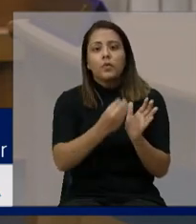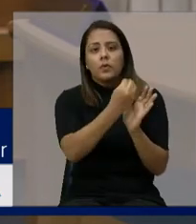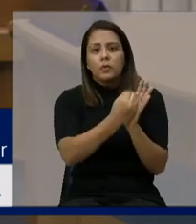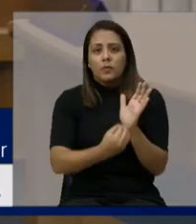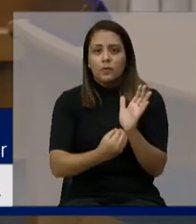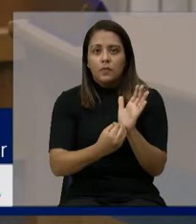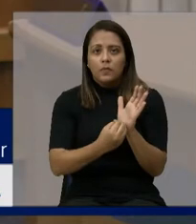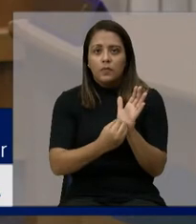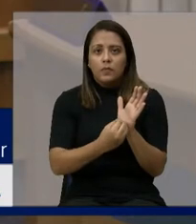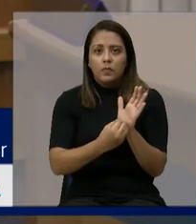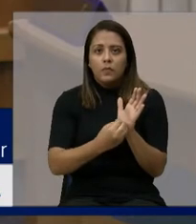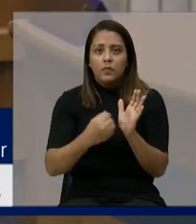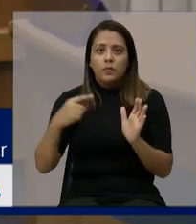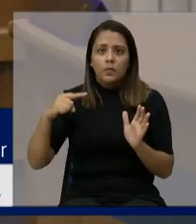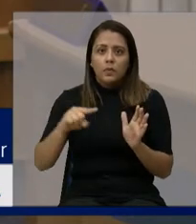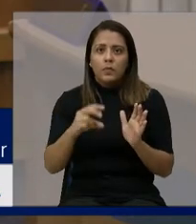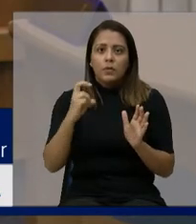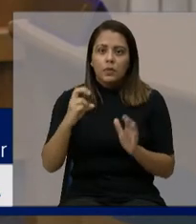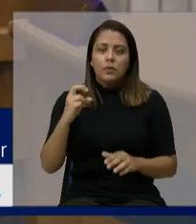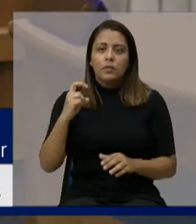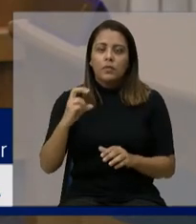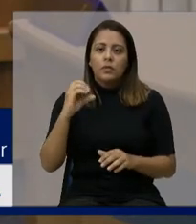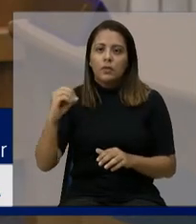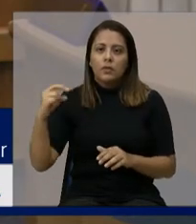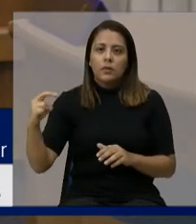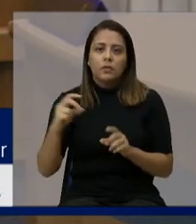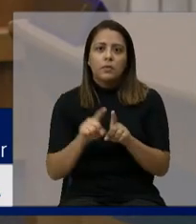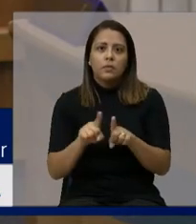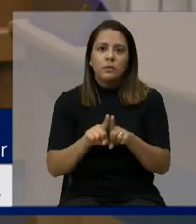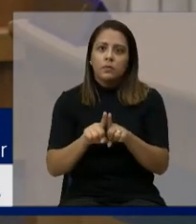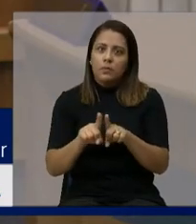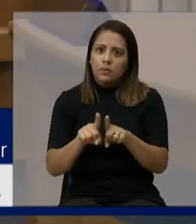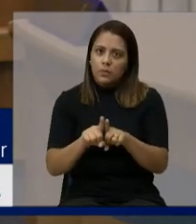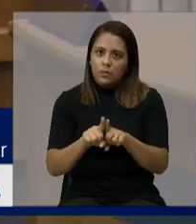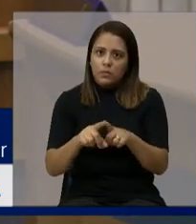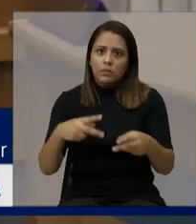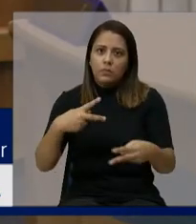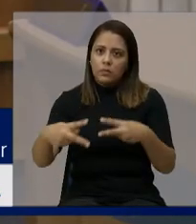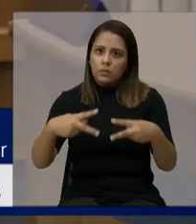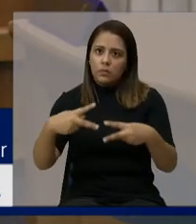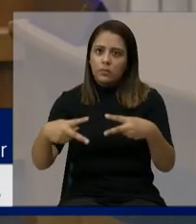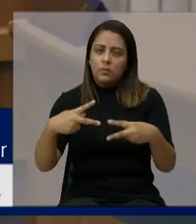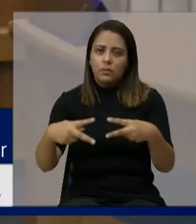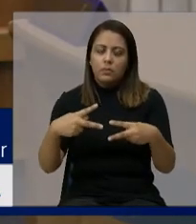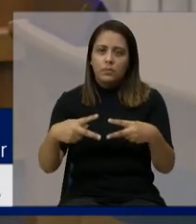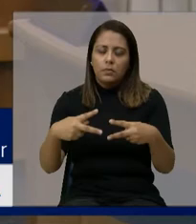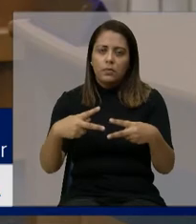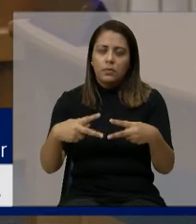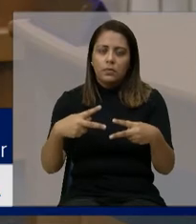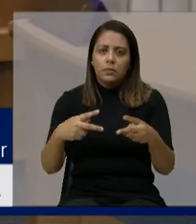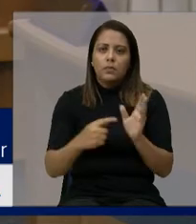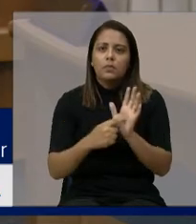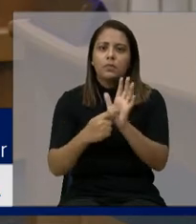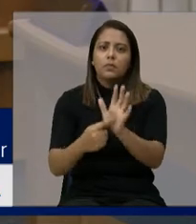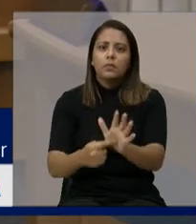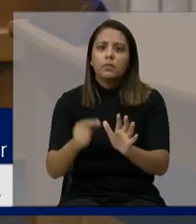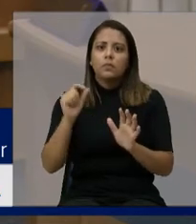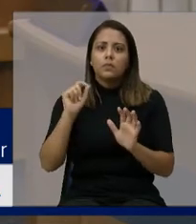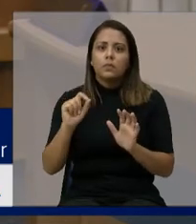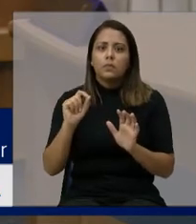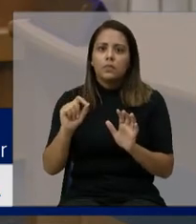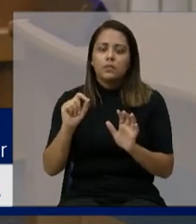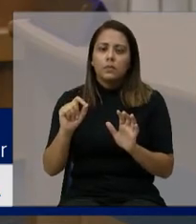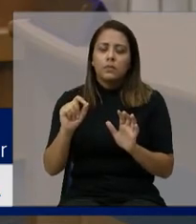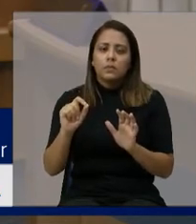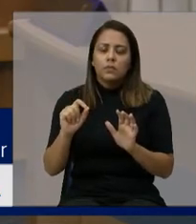505/2020, da 7ª Procuradoria da Justiça, São José dos Campos, cuja referência